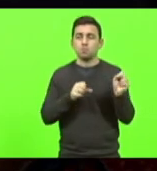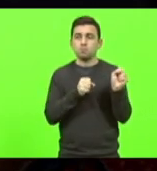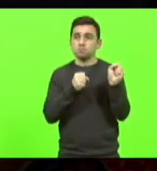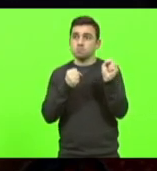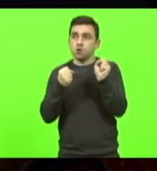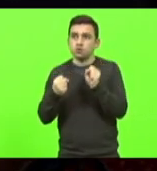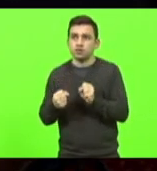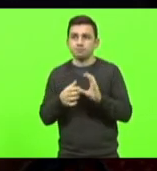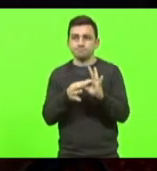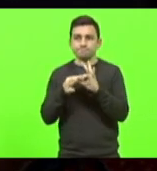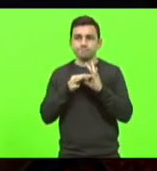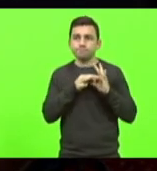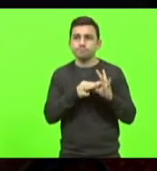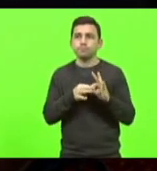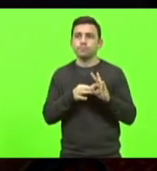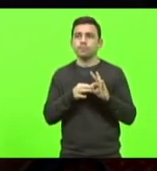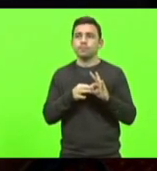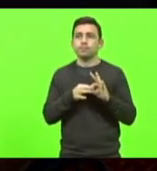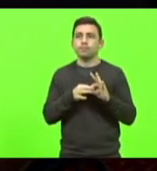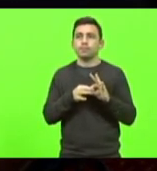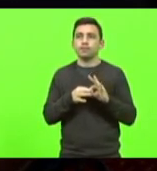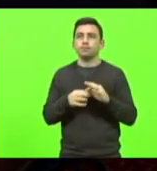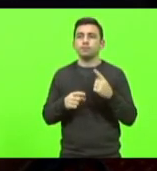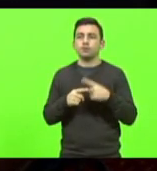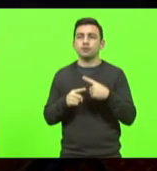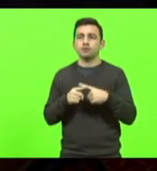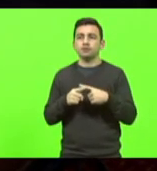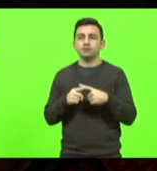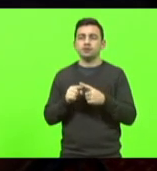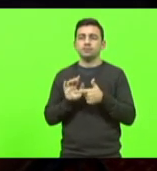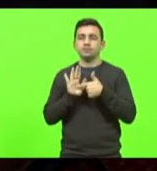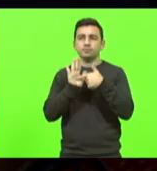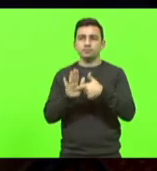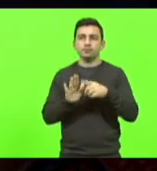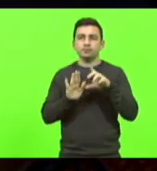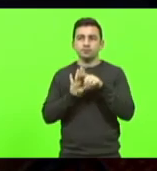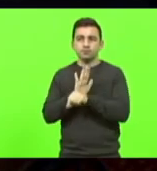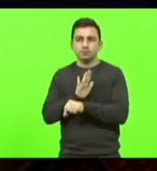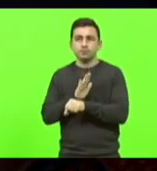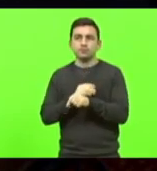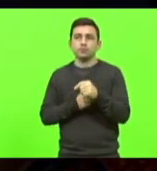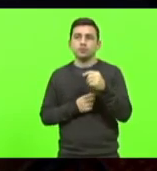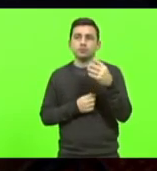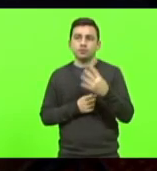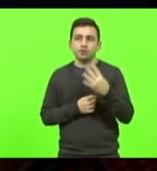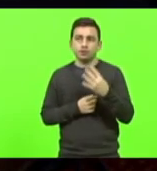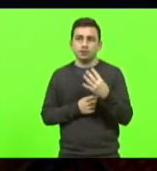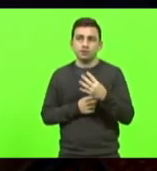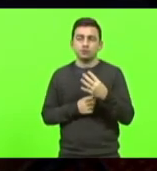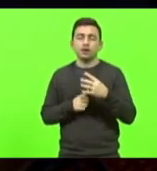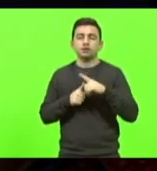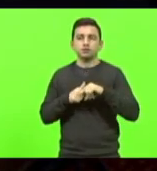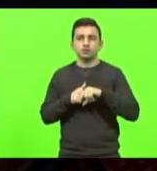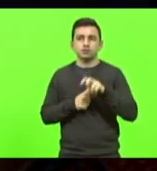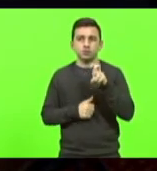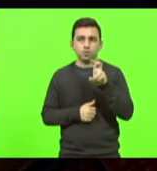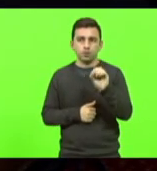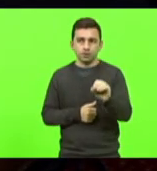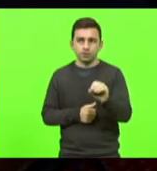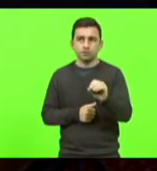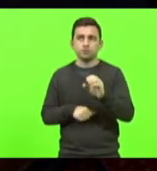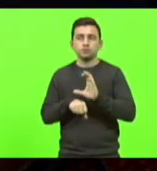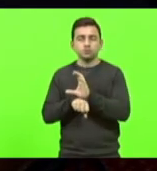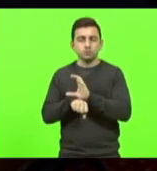pois ela interfere na prerrogativa estampada no Inciso 4 do artigo 50 da Constituição Federal